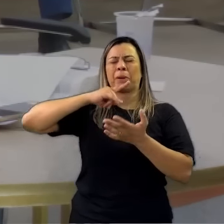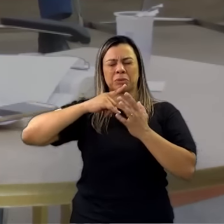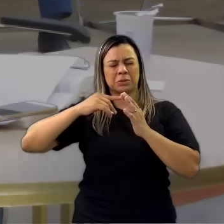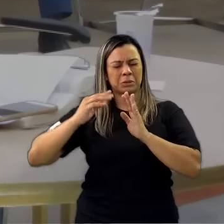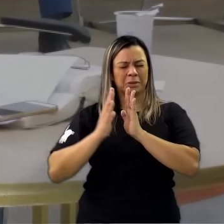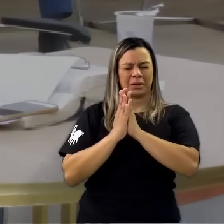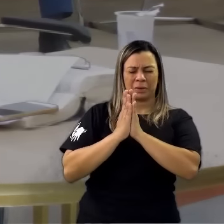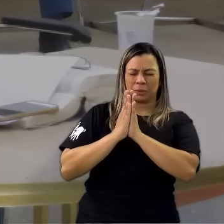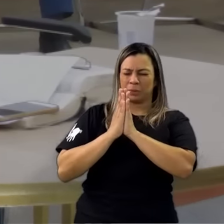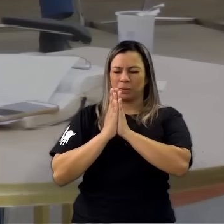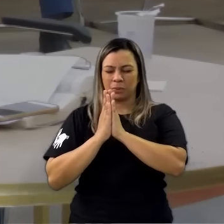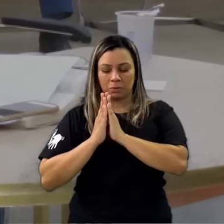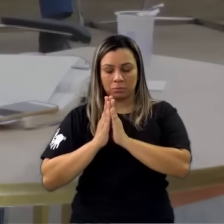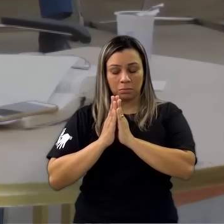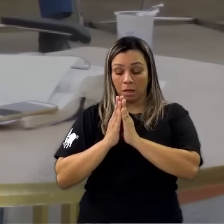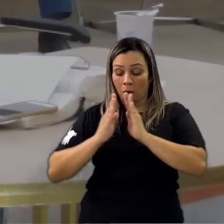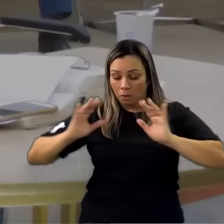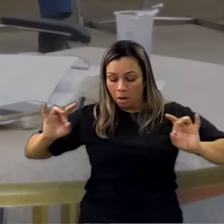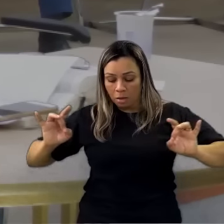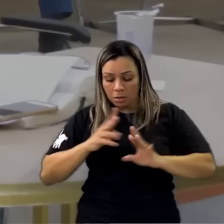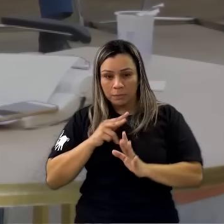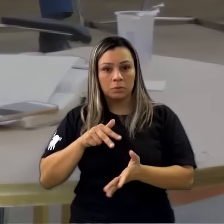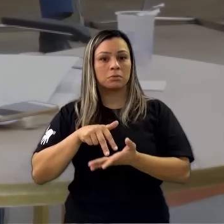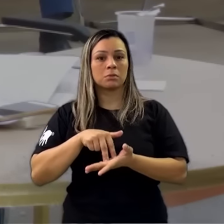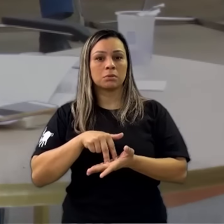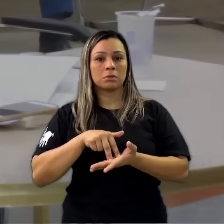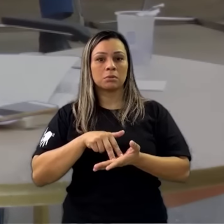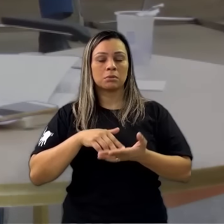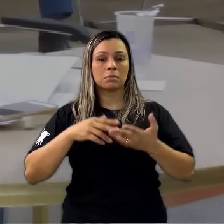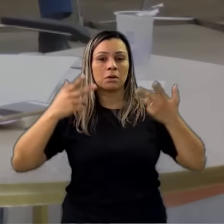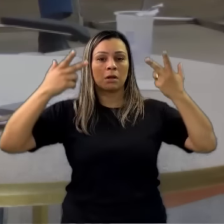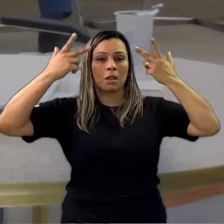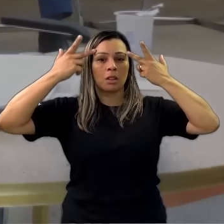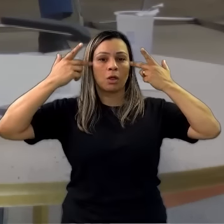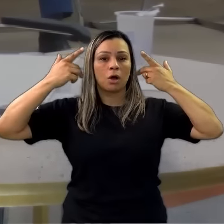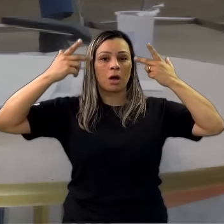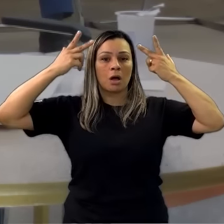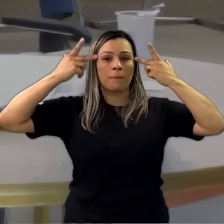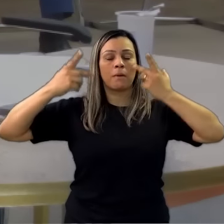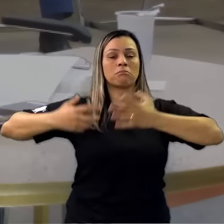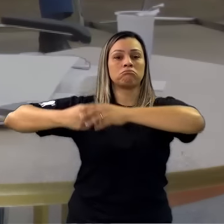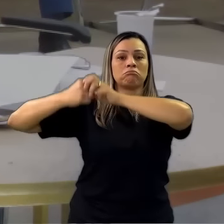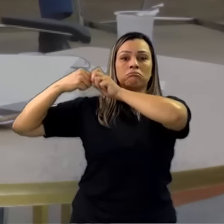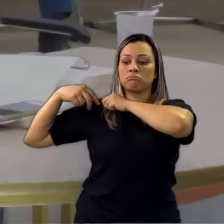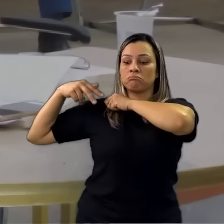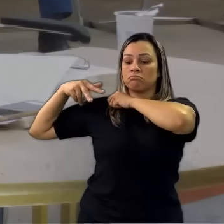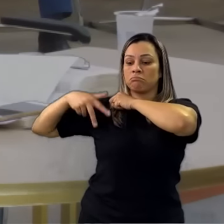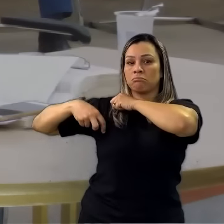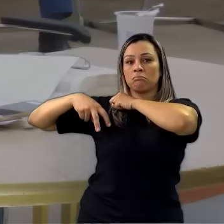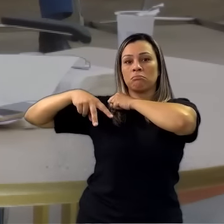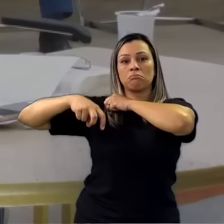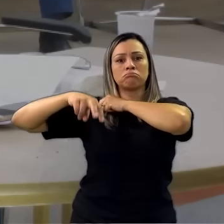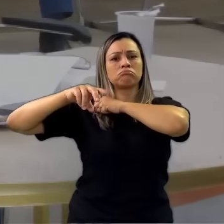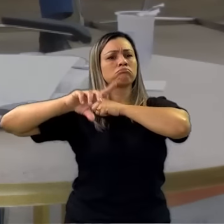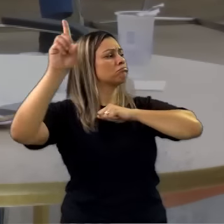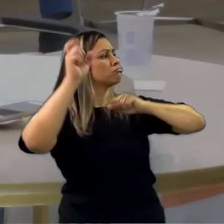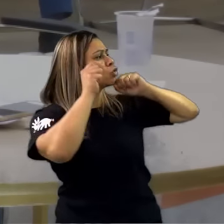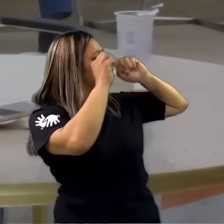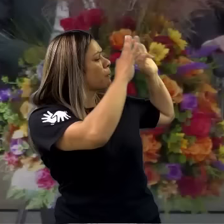Ele parece que tava ação ele pegou o saco colocou nas costas ele foi andando daqui Como nessa câmera ele falou para mim Deus abençoe